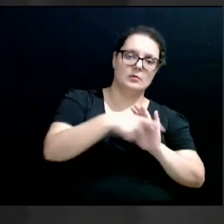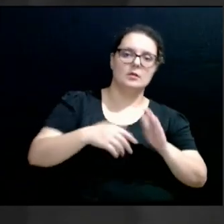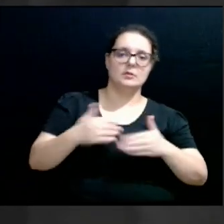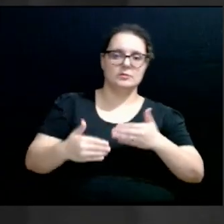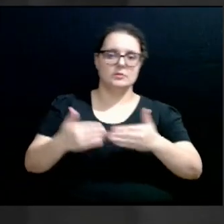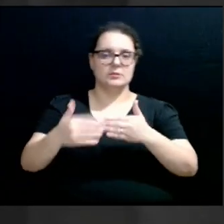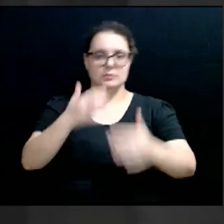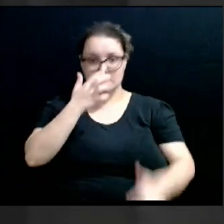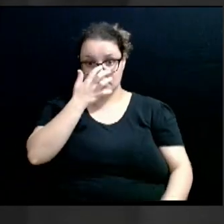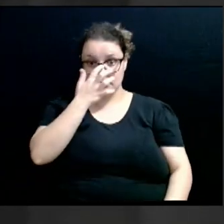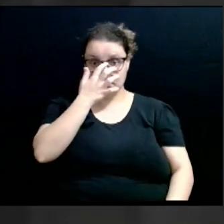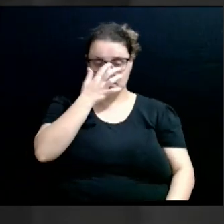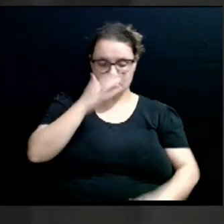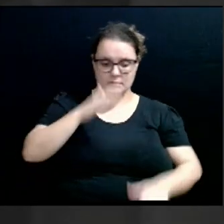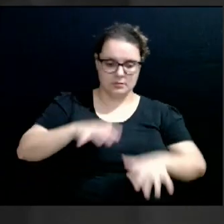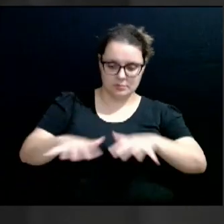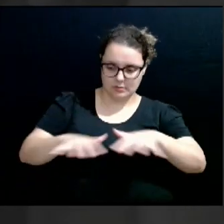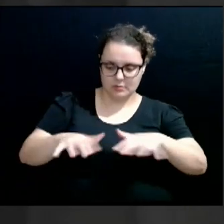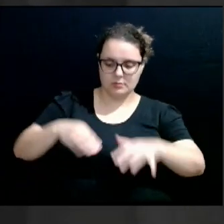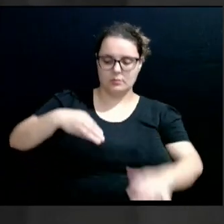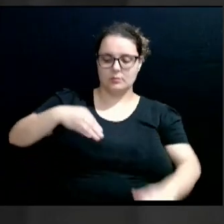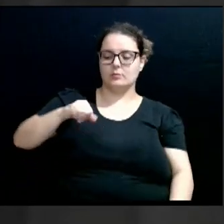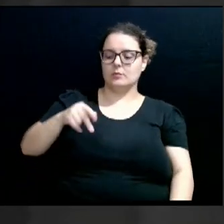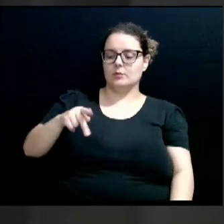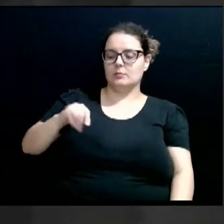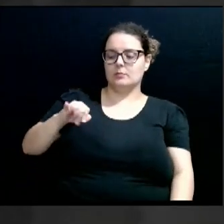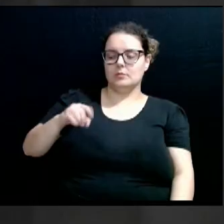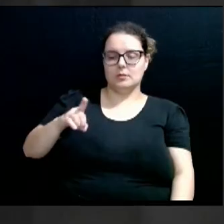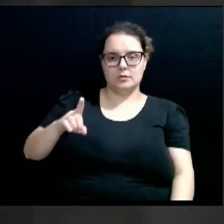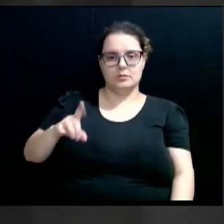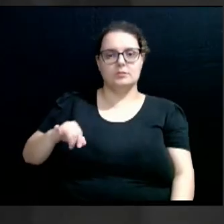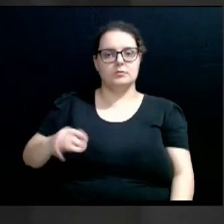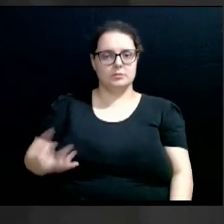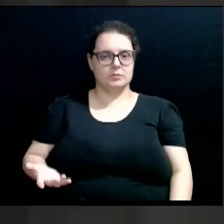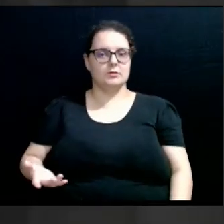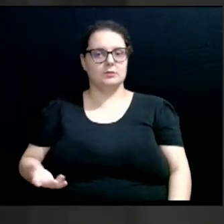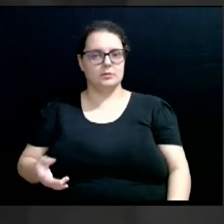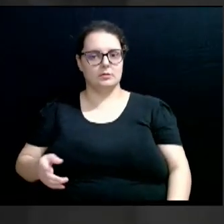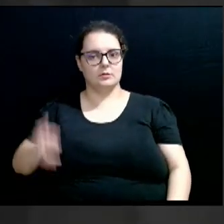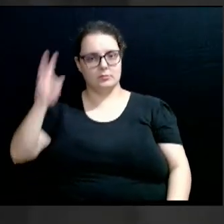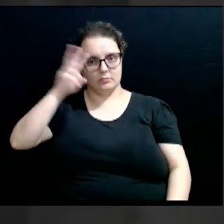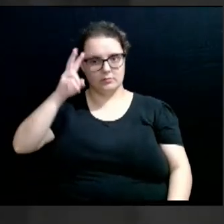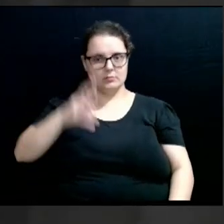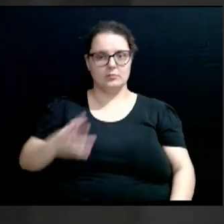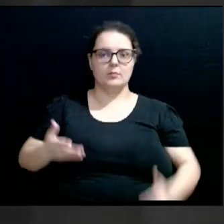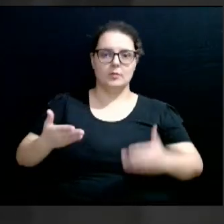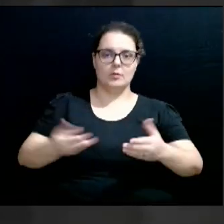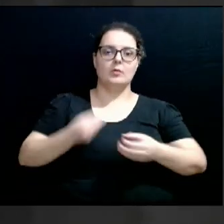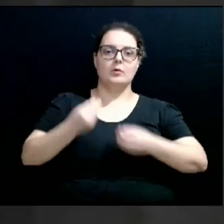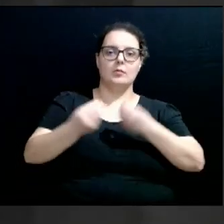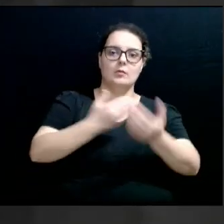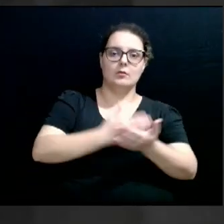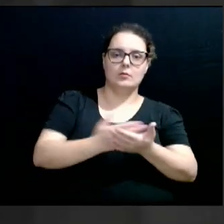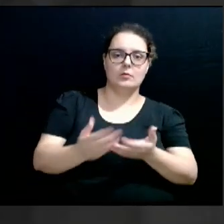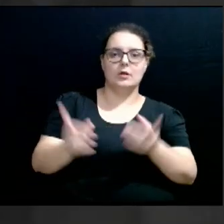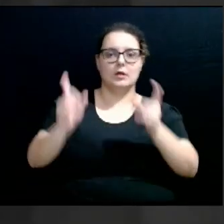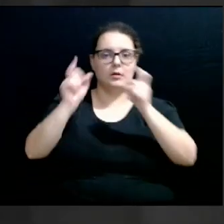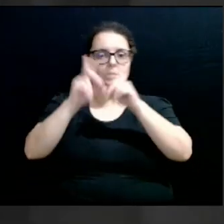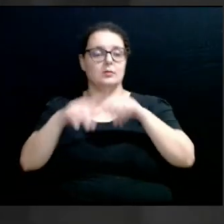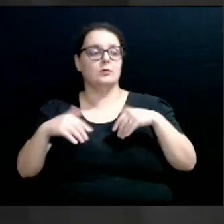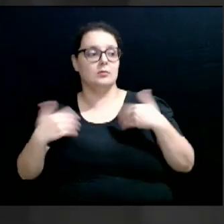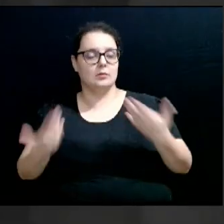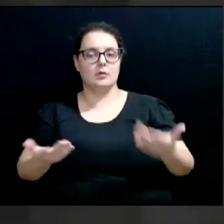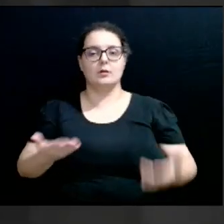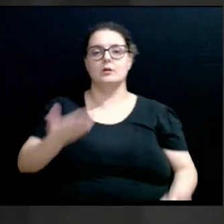desse movimento do MIPID, né? Então nós estamos ouvindo essas pessoas para poder resgatar essa história. Como começou, as dificuldades, as facilidades, né?